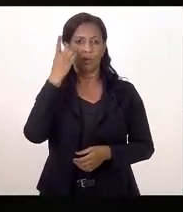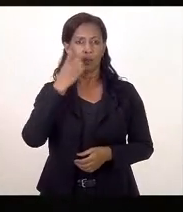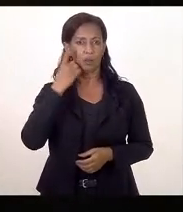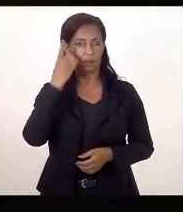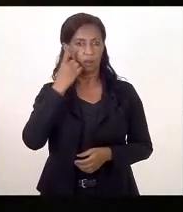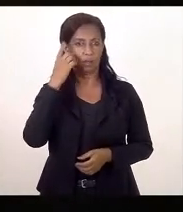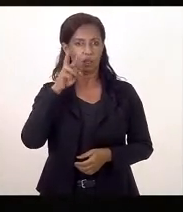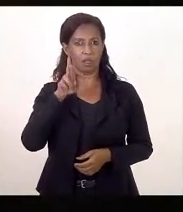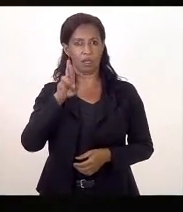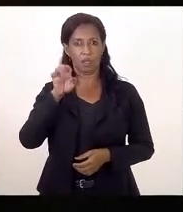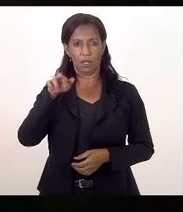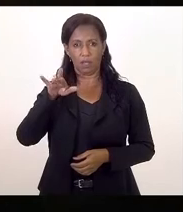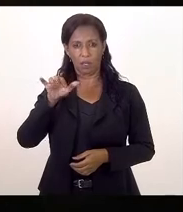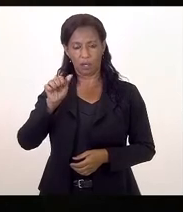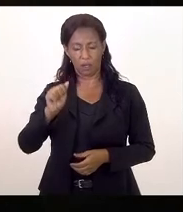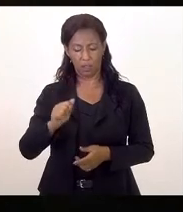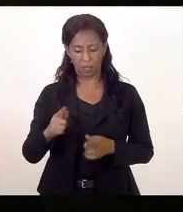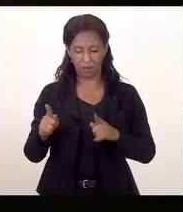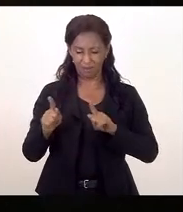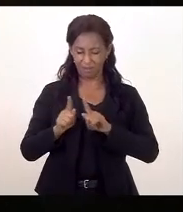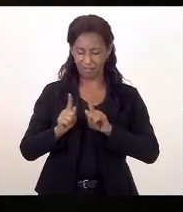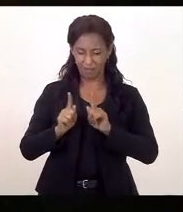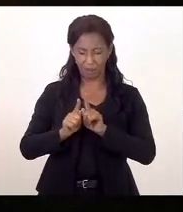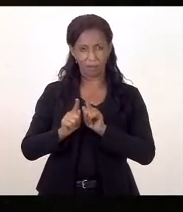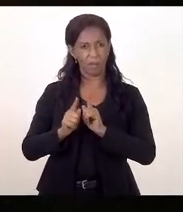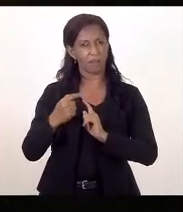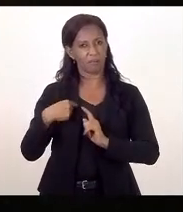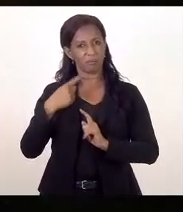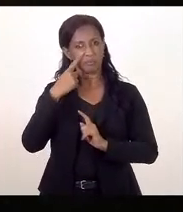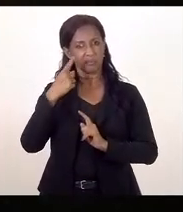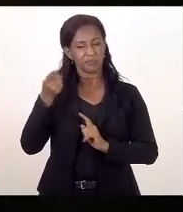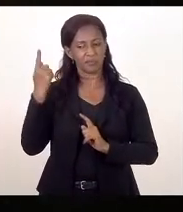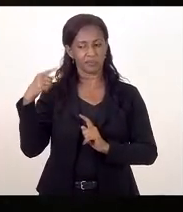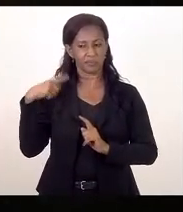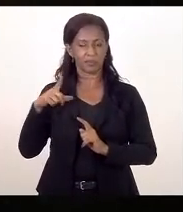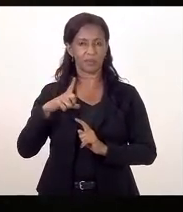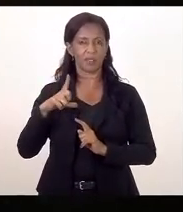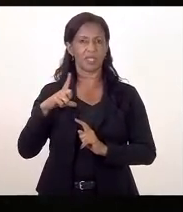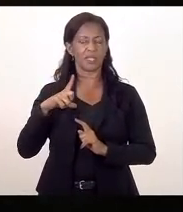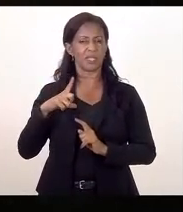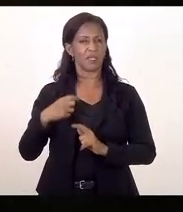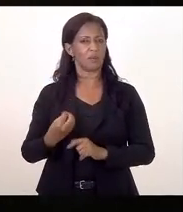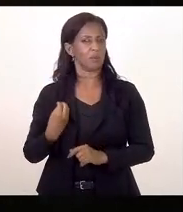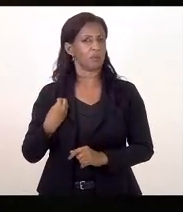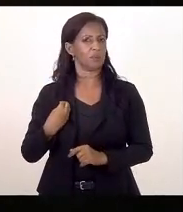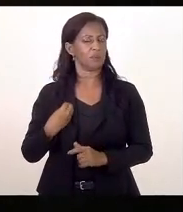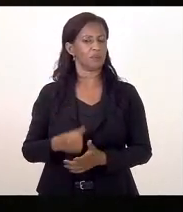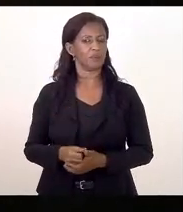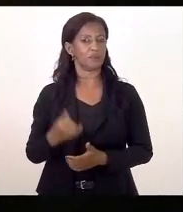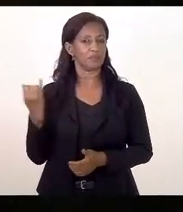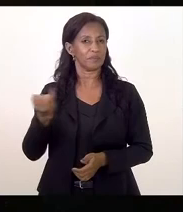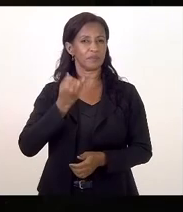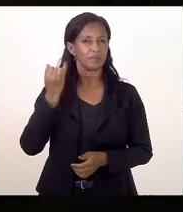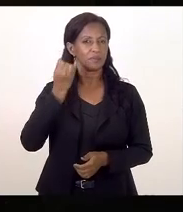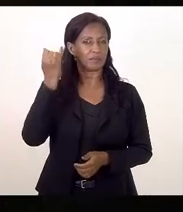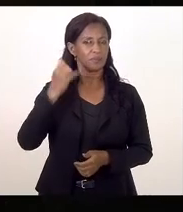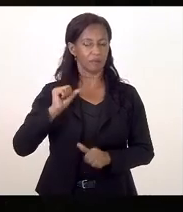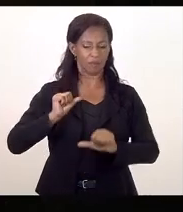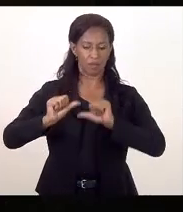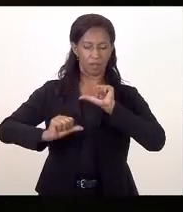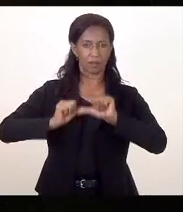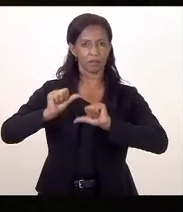Souza que me antecedeu, sem sombra de dúvidas, temos um protagonismo importantíssimo na